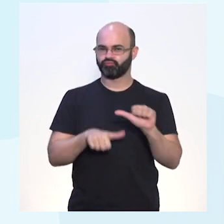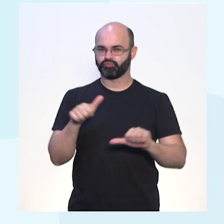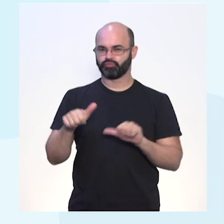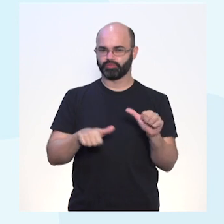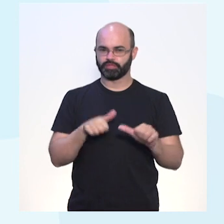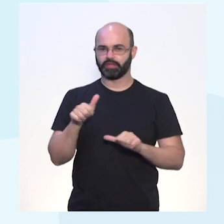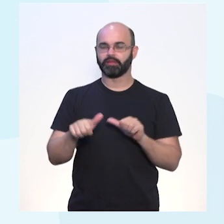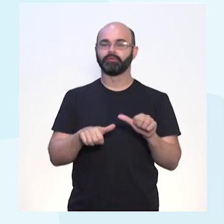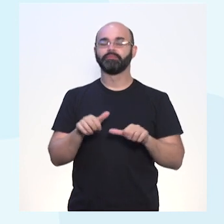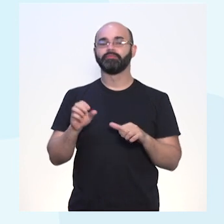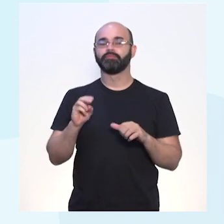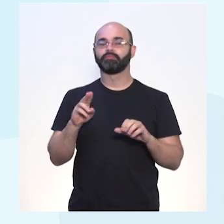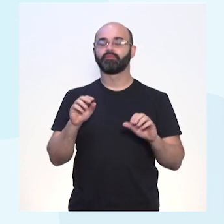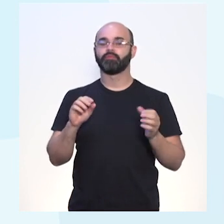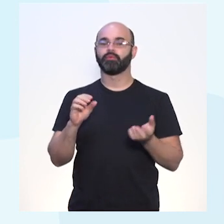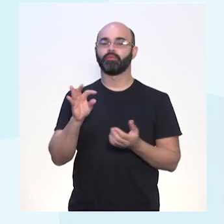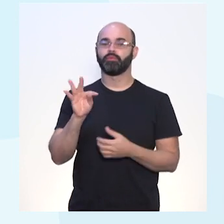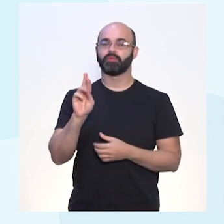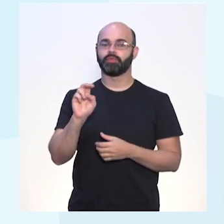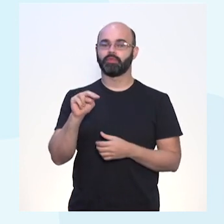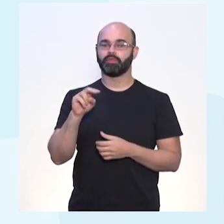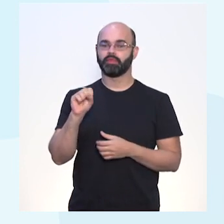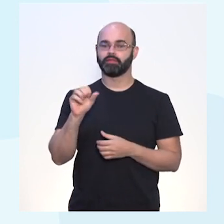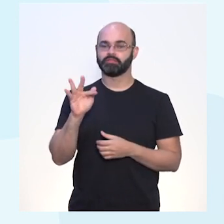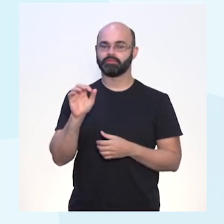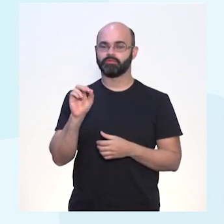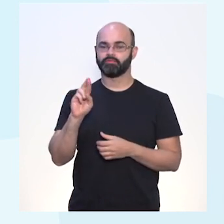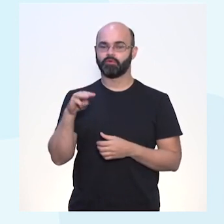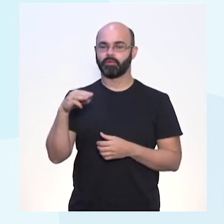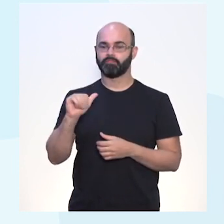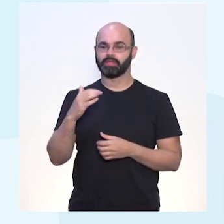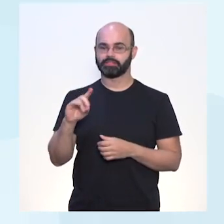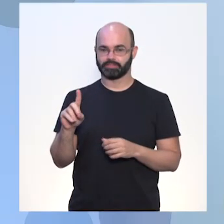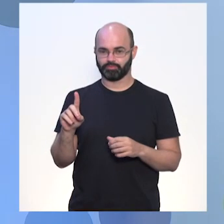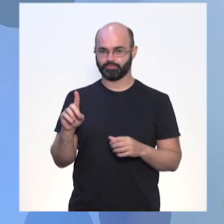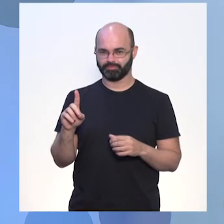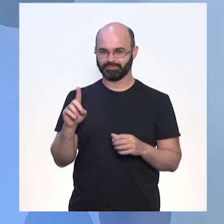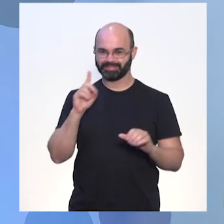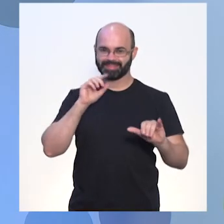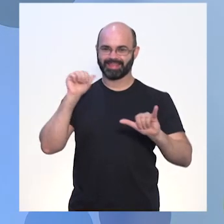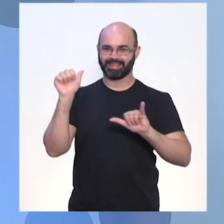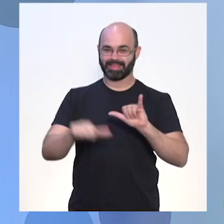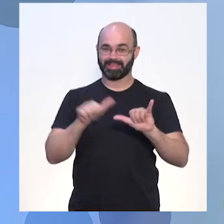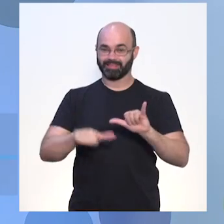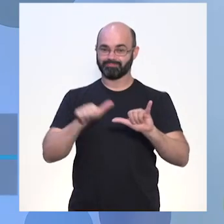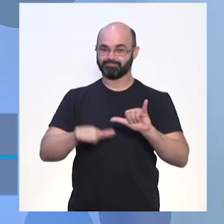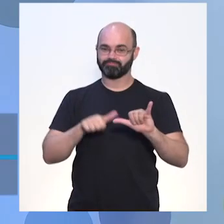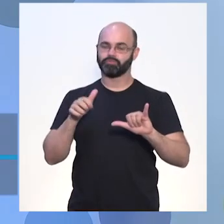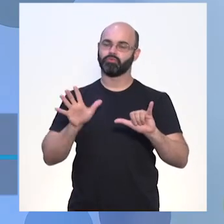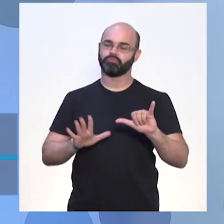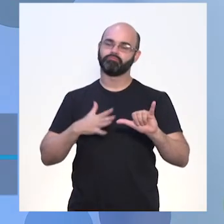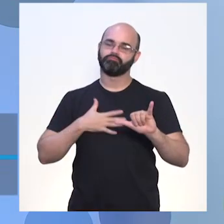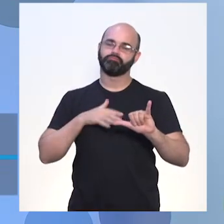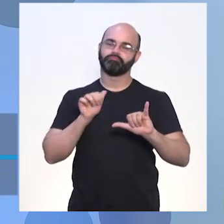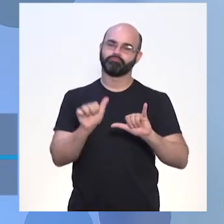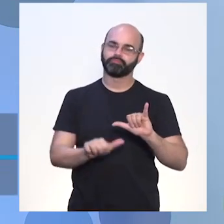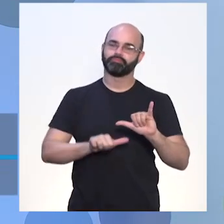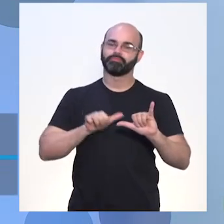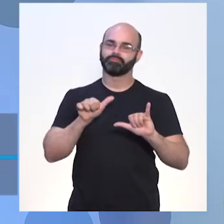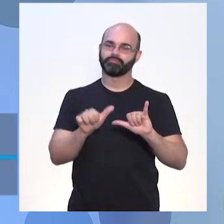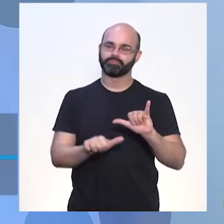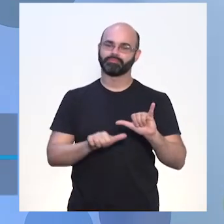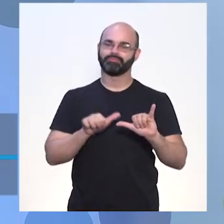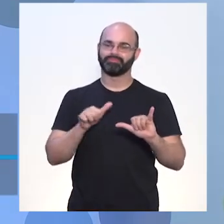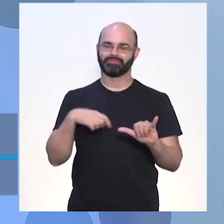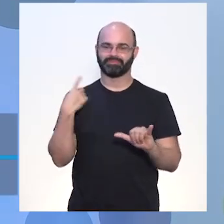rapidez de uma transformação química. Essa é a habilidade da aula, né? O coração da nossa aula está envolvido aí justamente